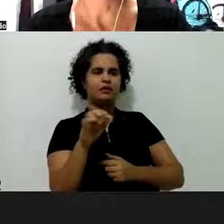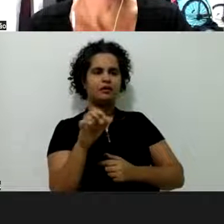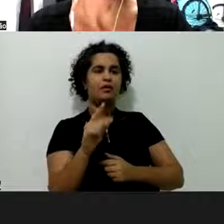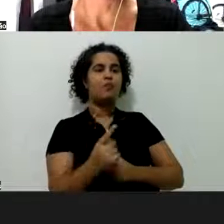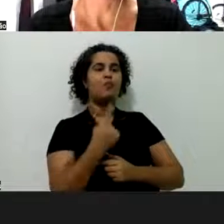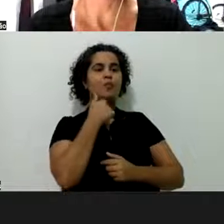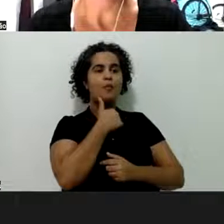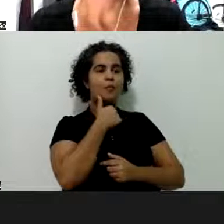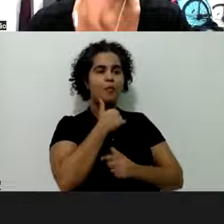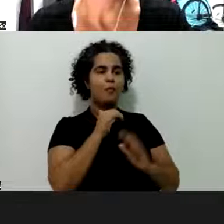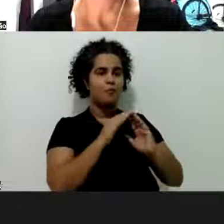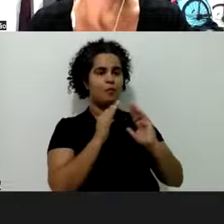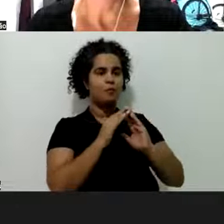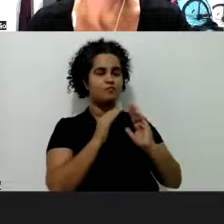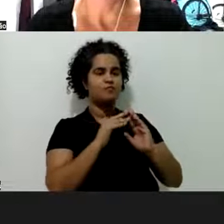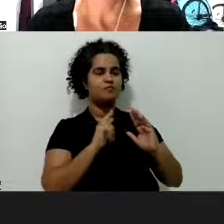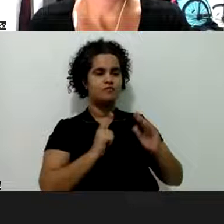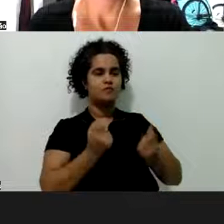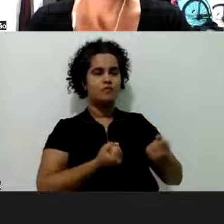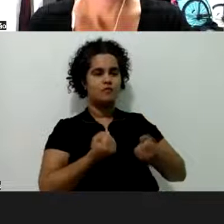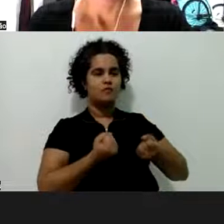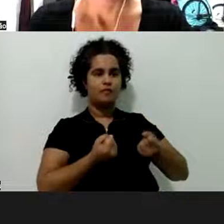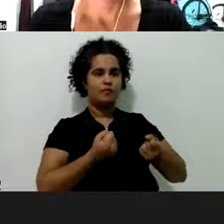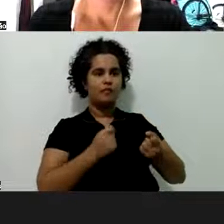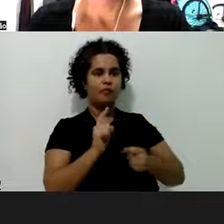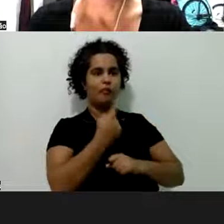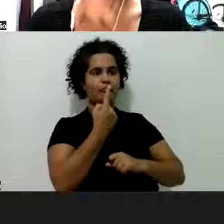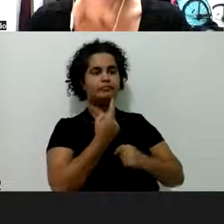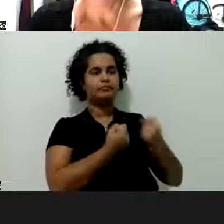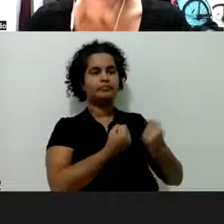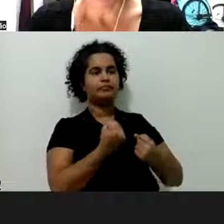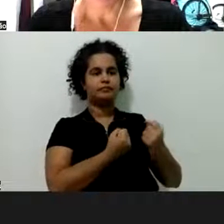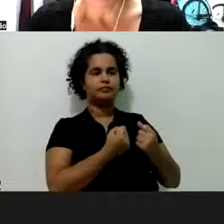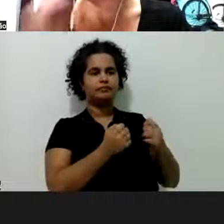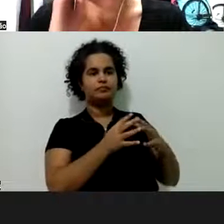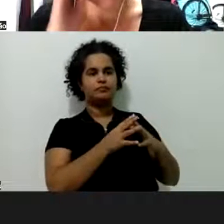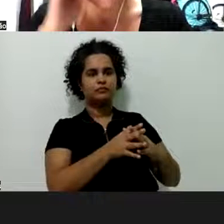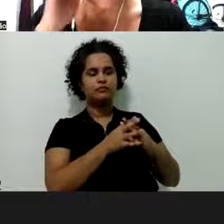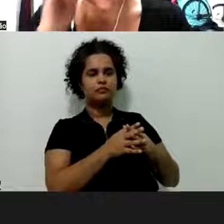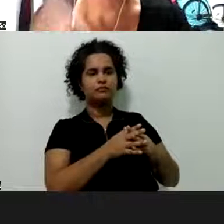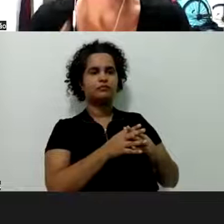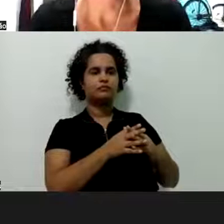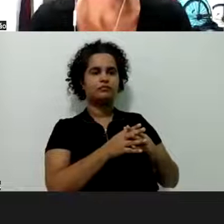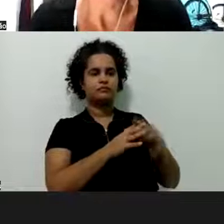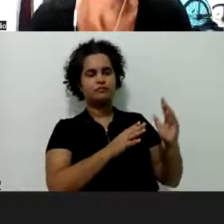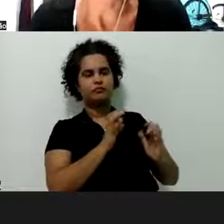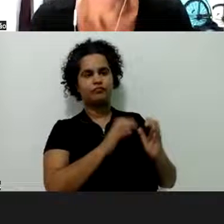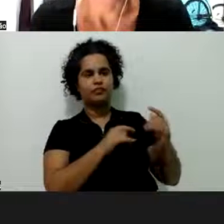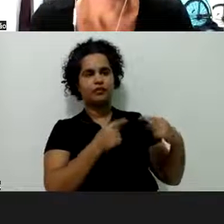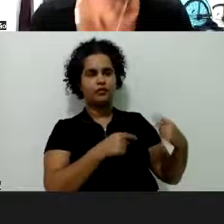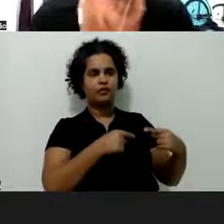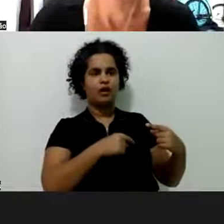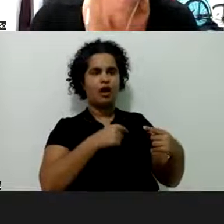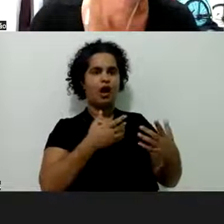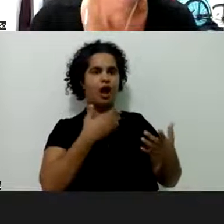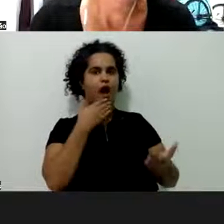que tinha garagem, era a única que tinha garagem, e que teve um conflito com ela porque ela achou um absurdo.